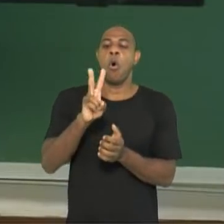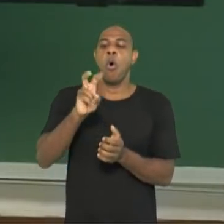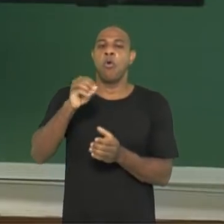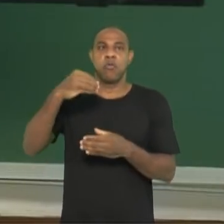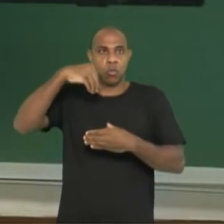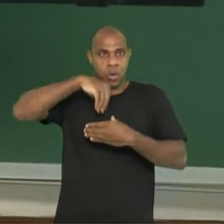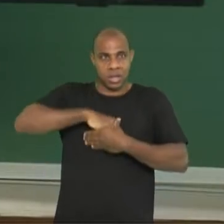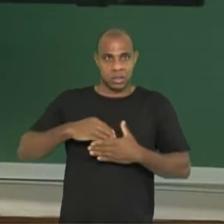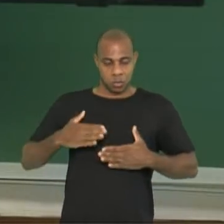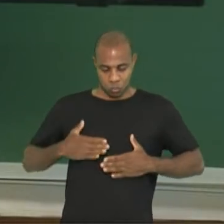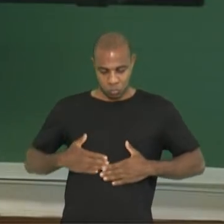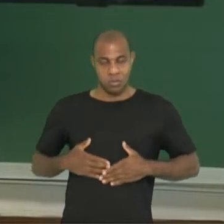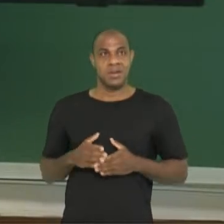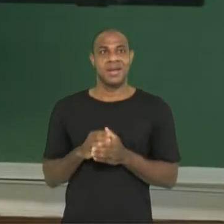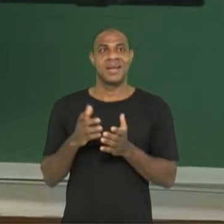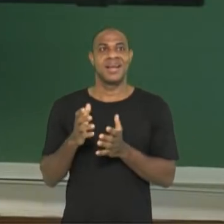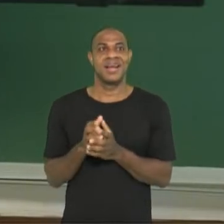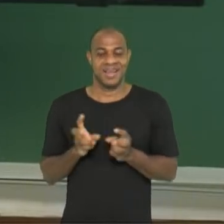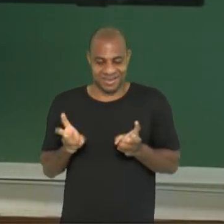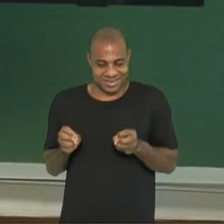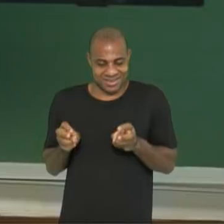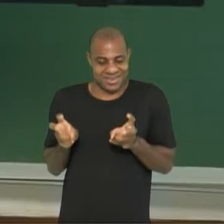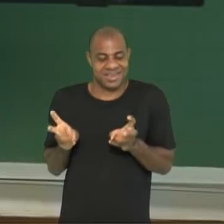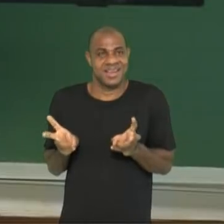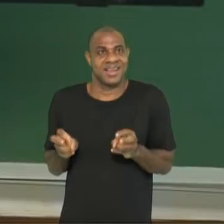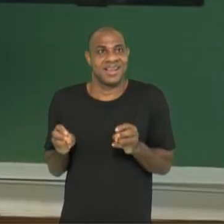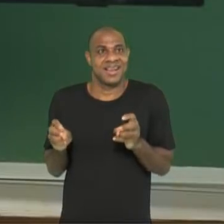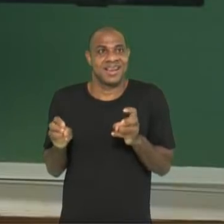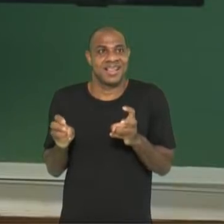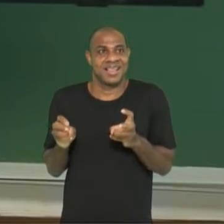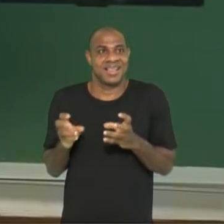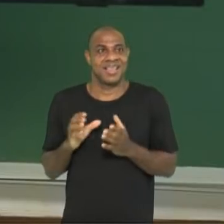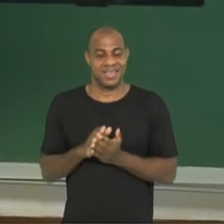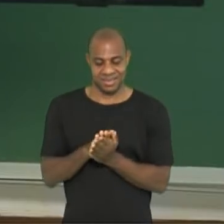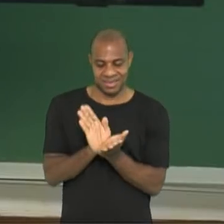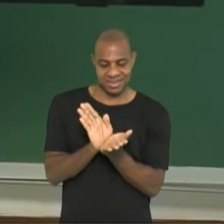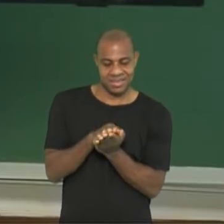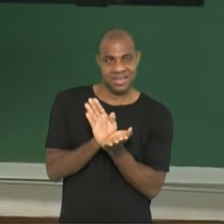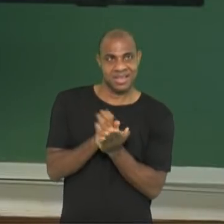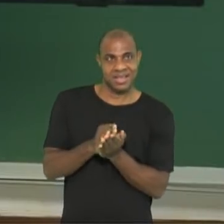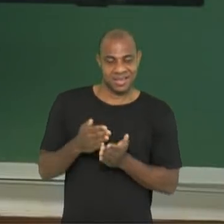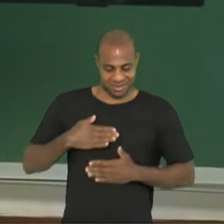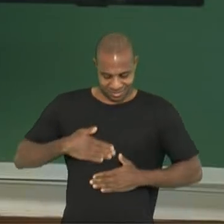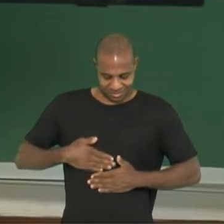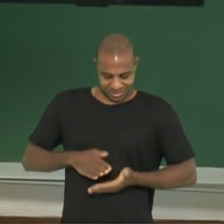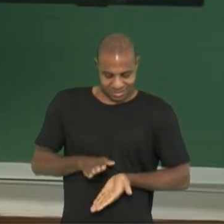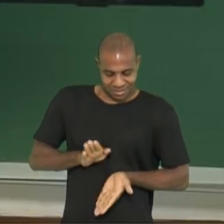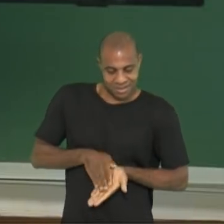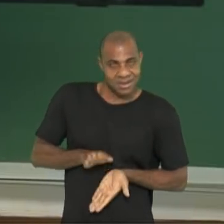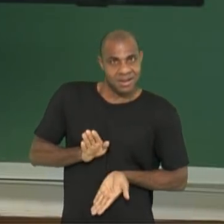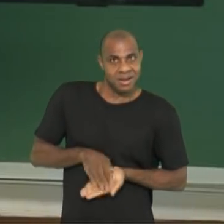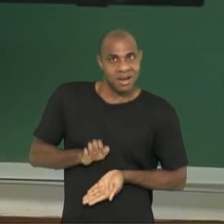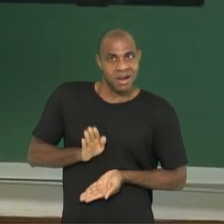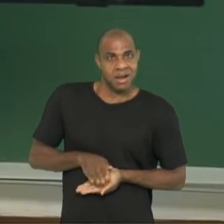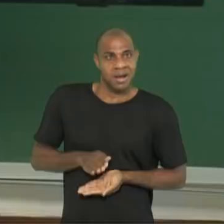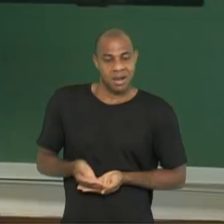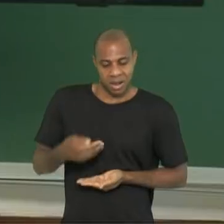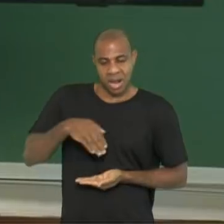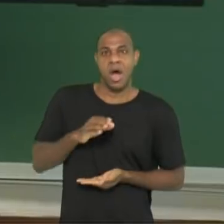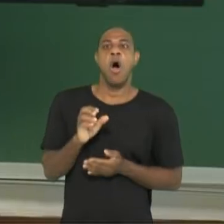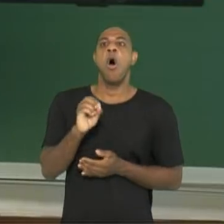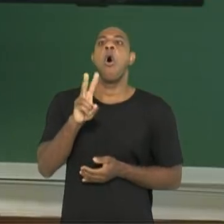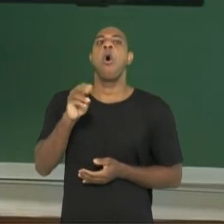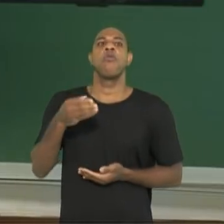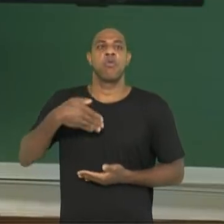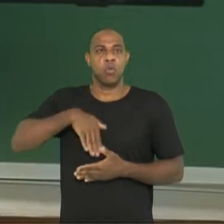quando a gente vê um siri ou um caranguejo, a fêmea tem uma bolsinha que ela abre e fecha debaixo da barriga. E ela guarda os ovos ali